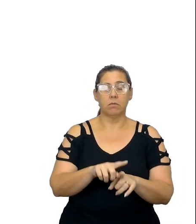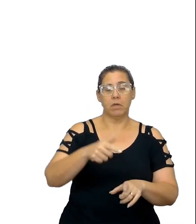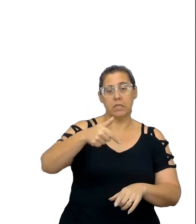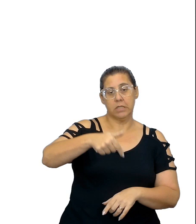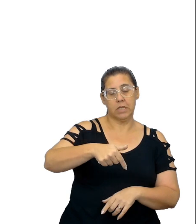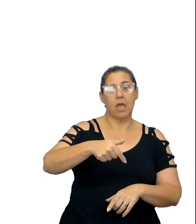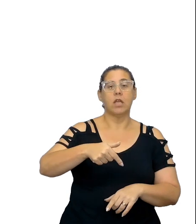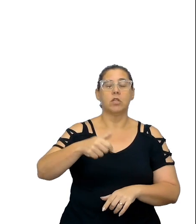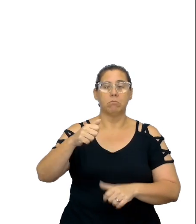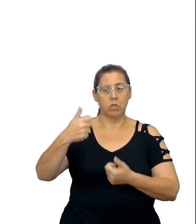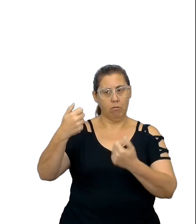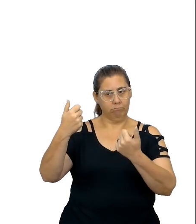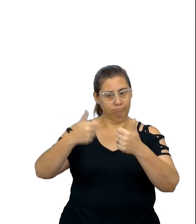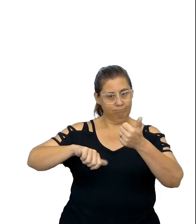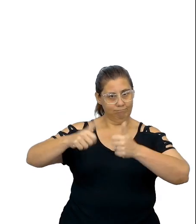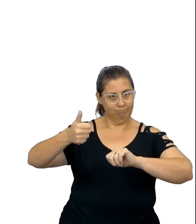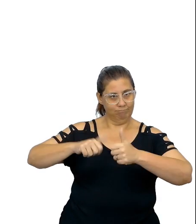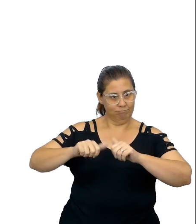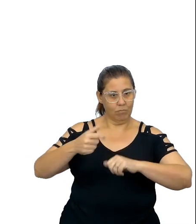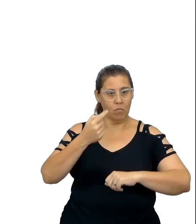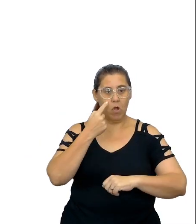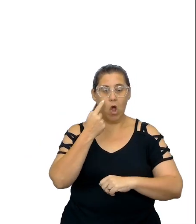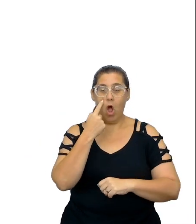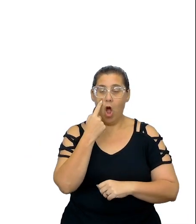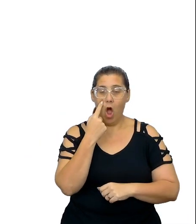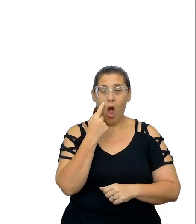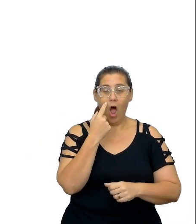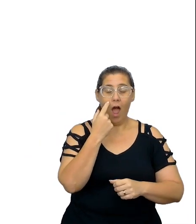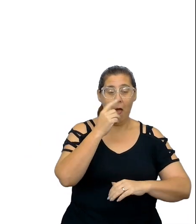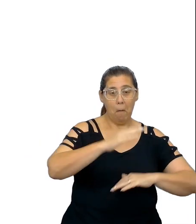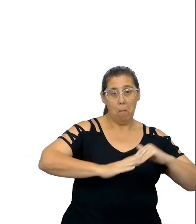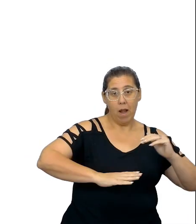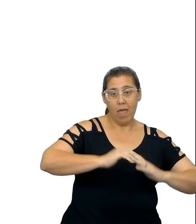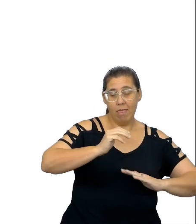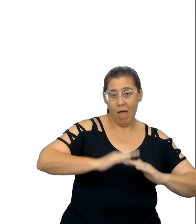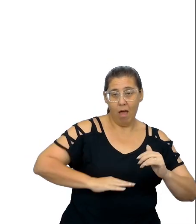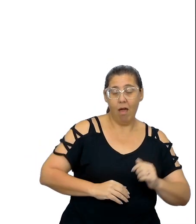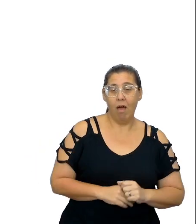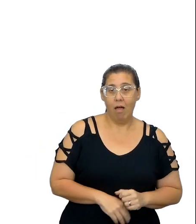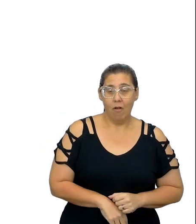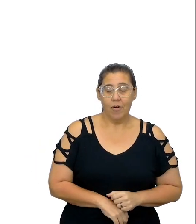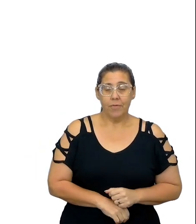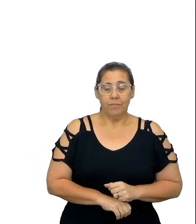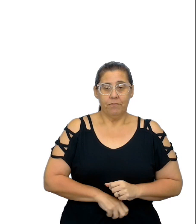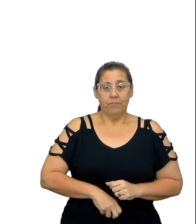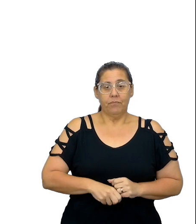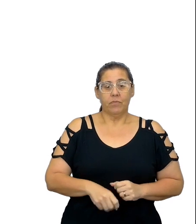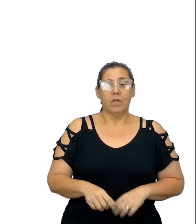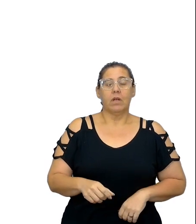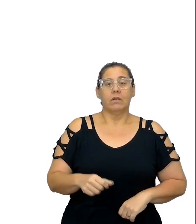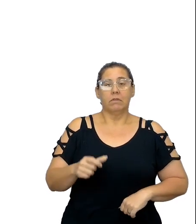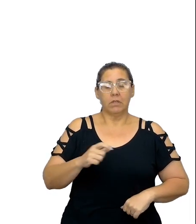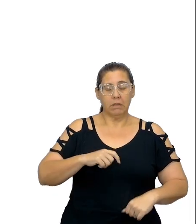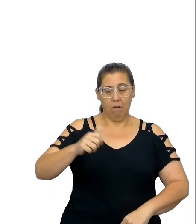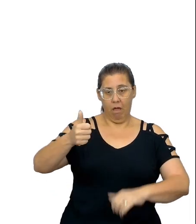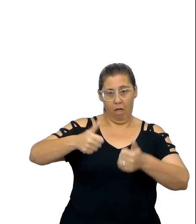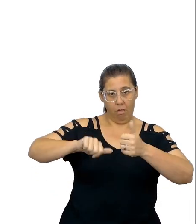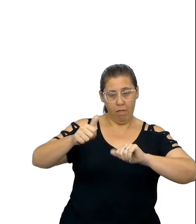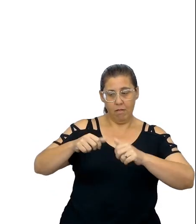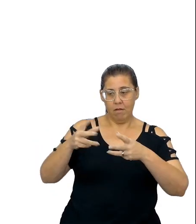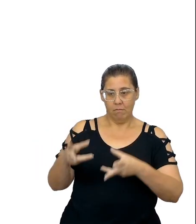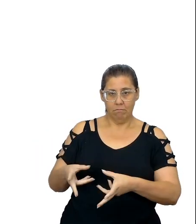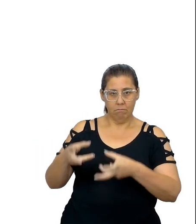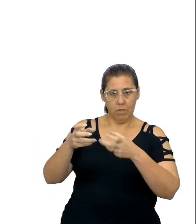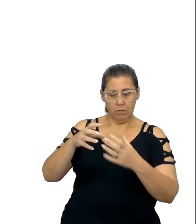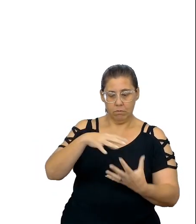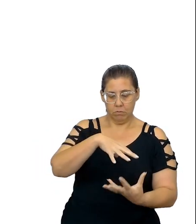é preciso avaliar. Então, olha só a habilidade. A habilidade exige analisar visões de